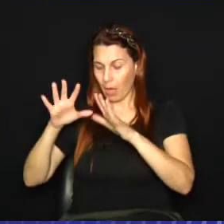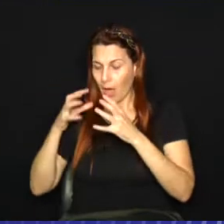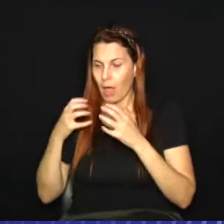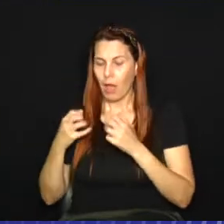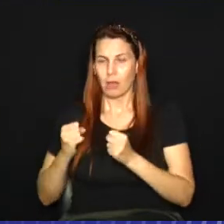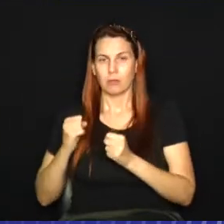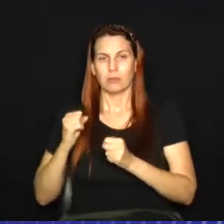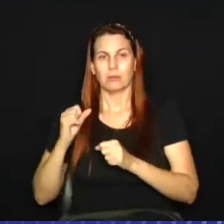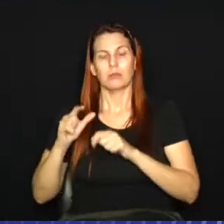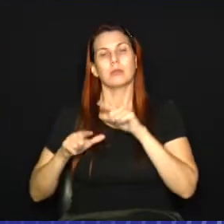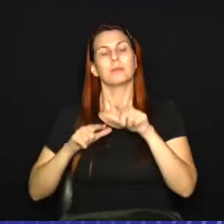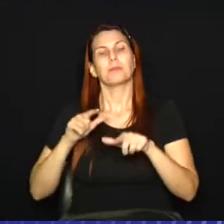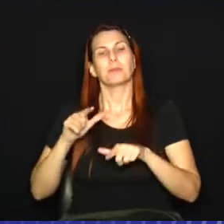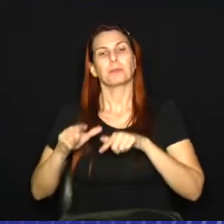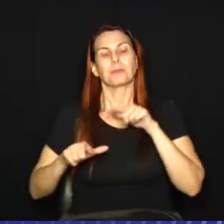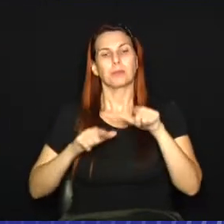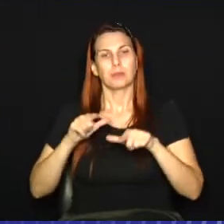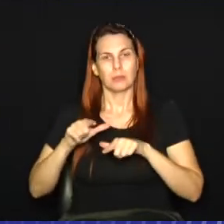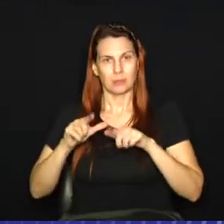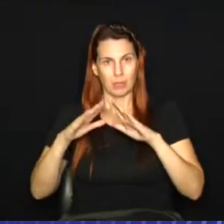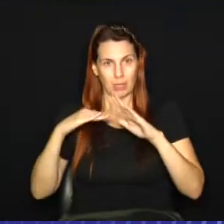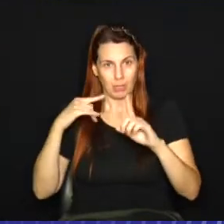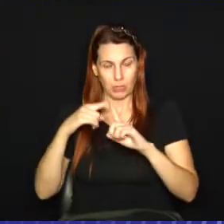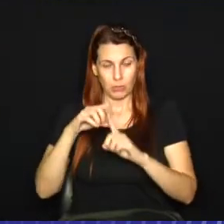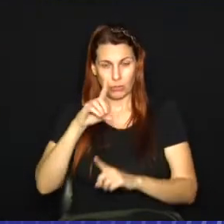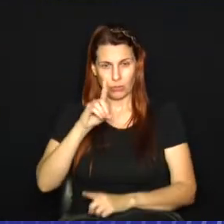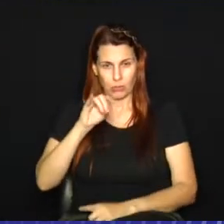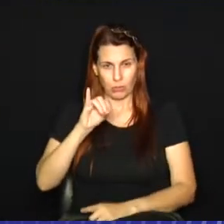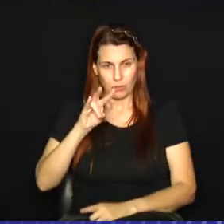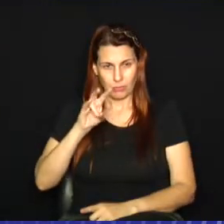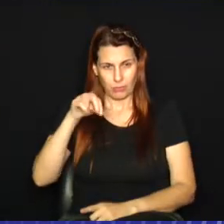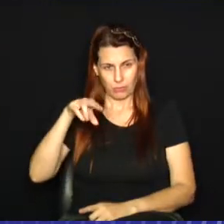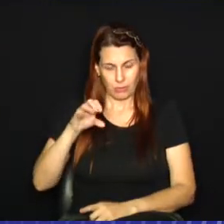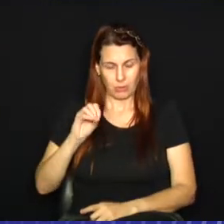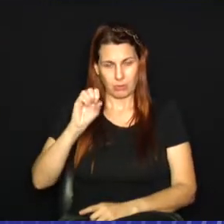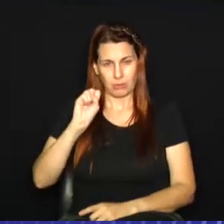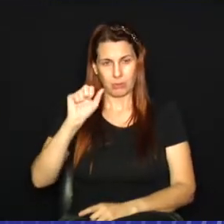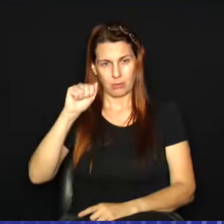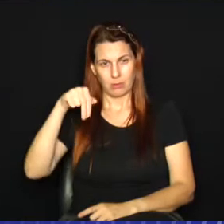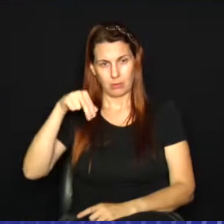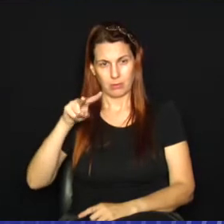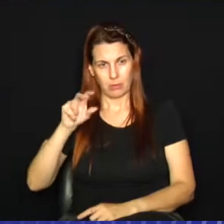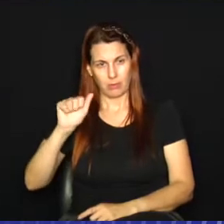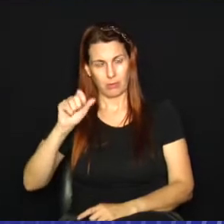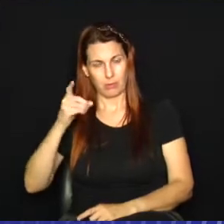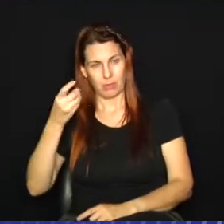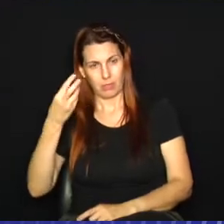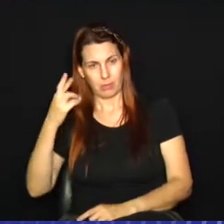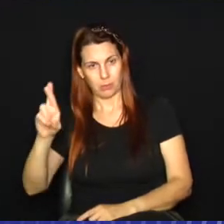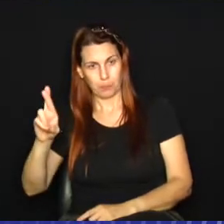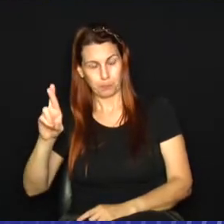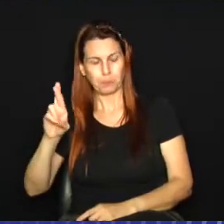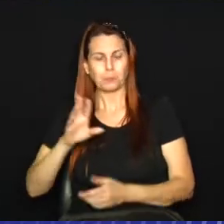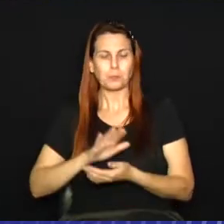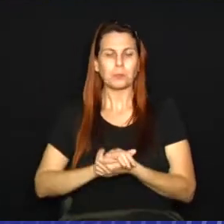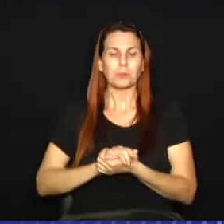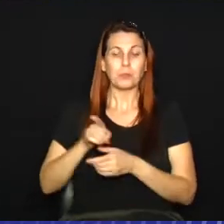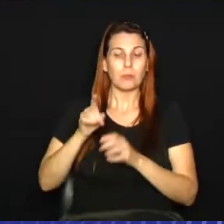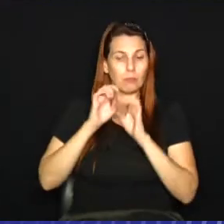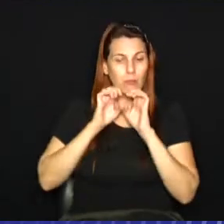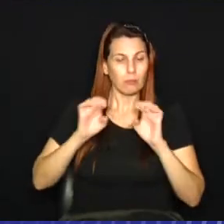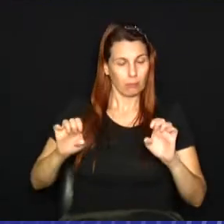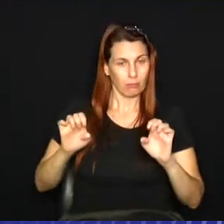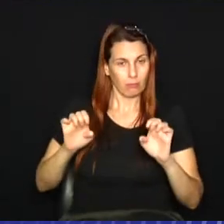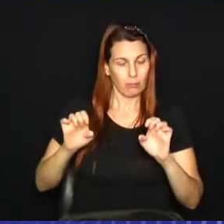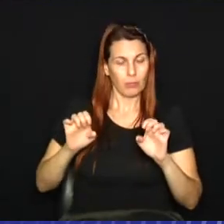Divino Salvador. Foi nomeado administrador paroquial da paróquia São Marcos, o Evangelista, em Campinas,